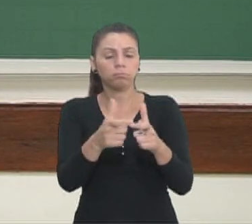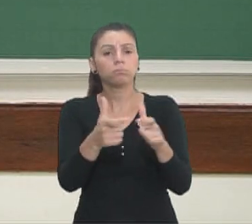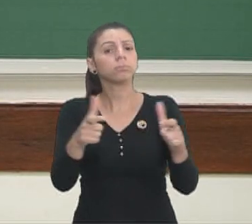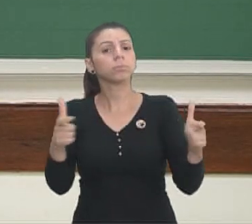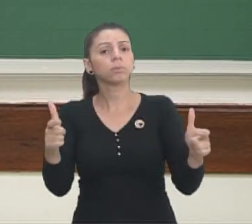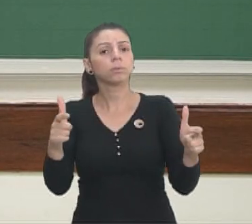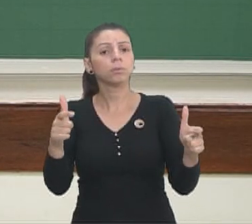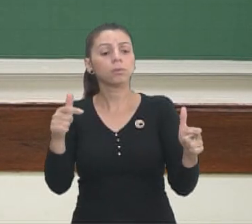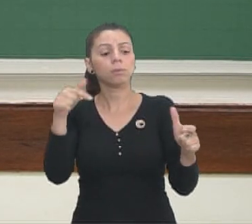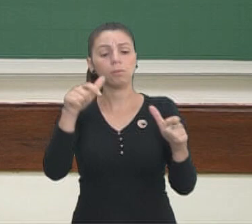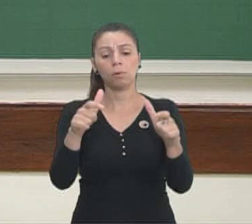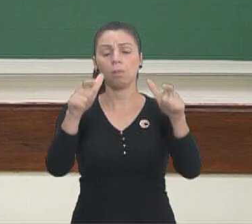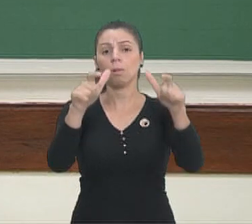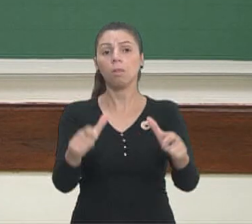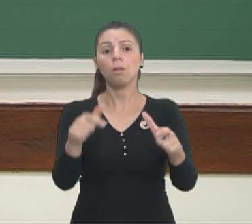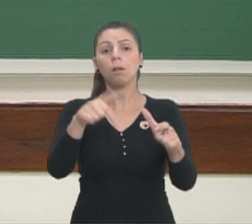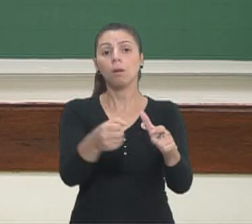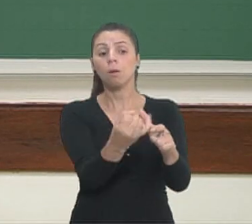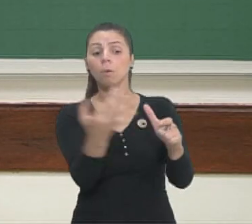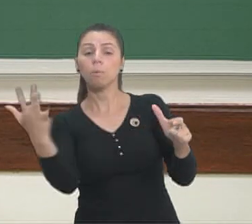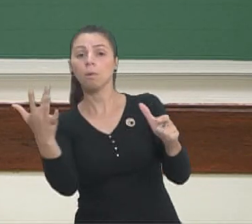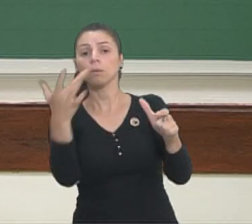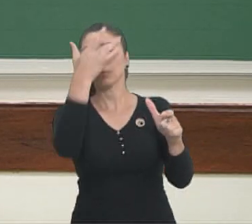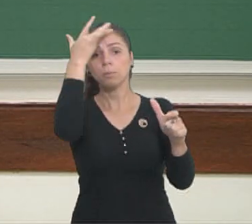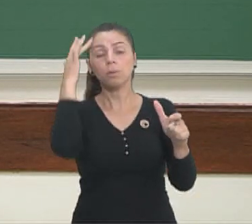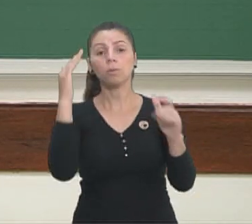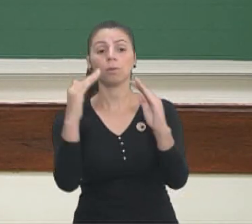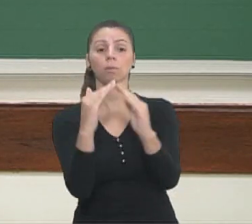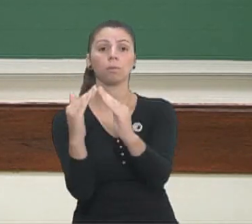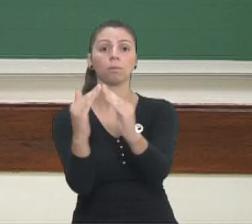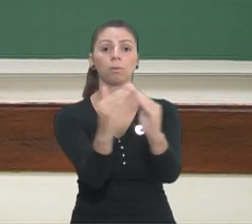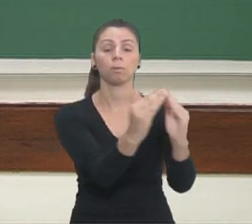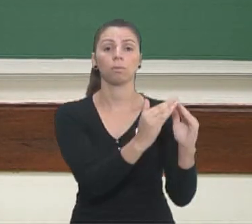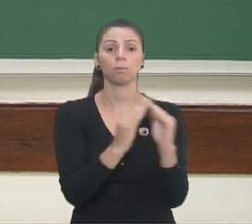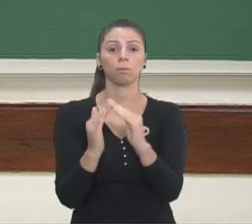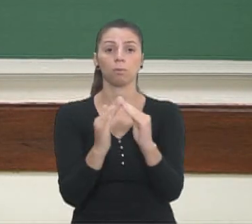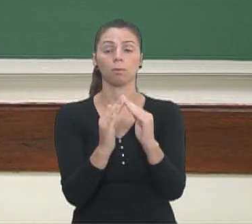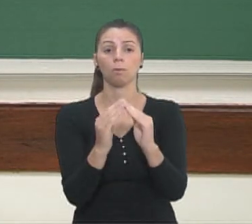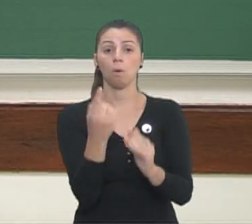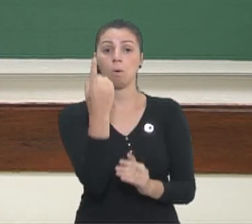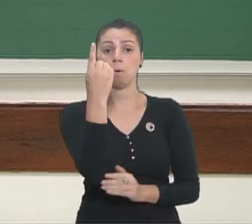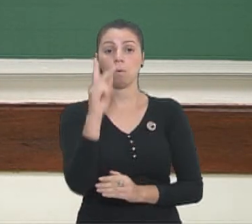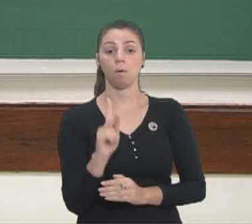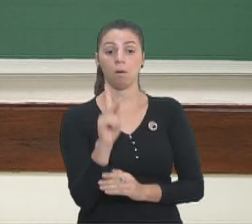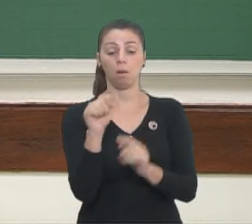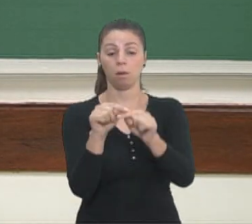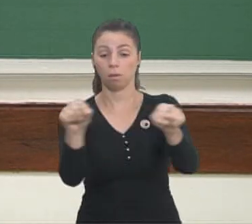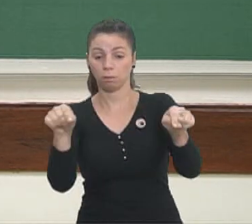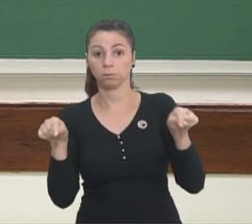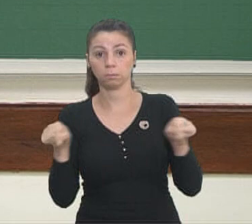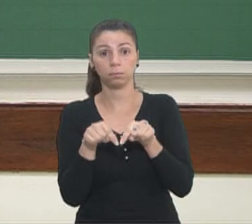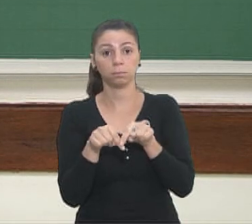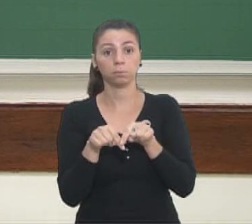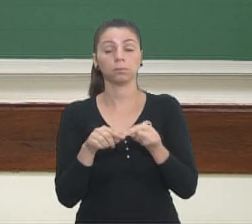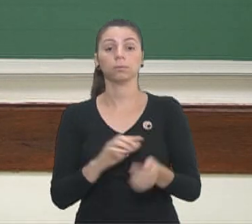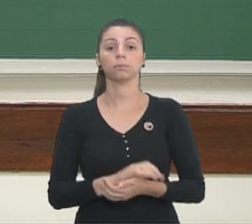habitantes em uma determinada área, em um espaço, nesse caso, medido em 1 quilômetro quadrado.